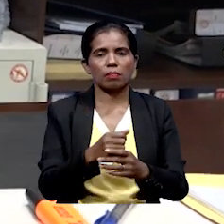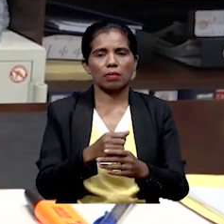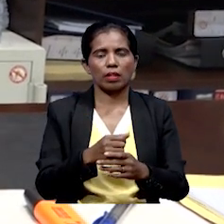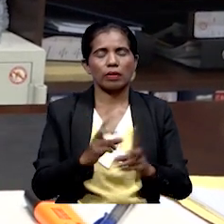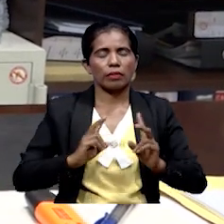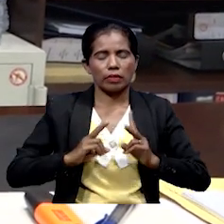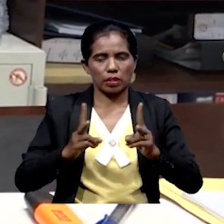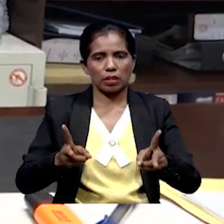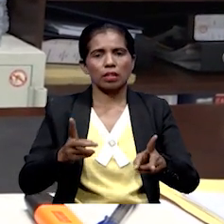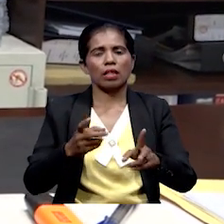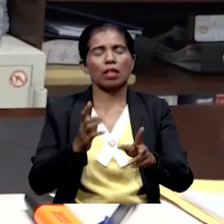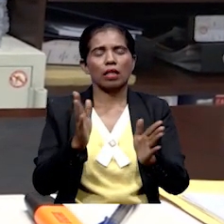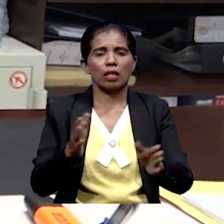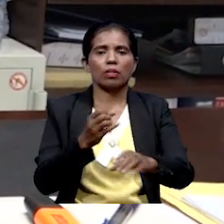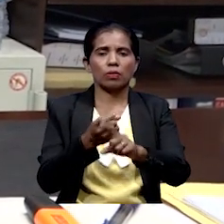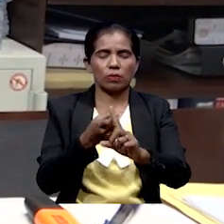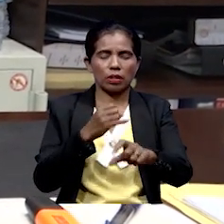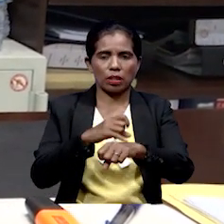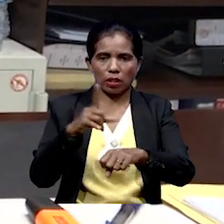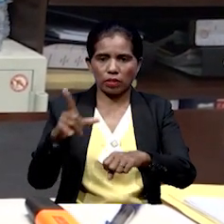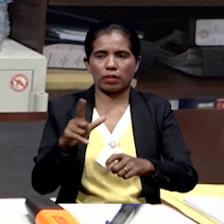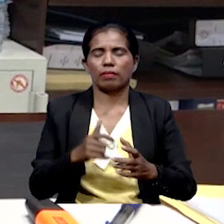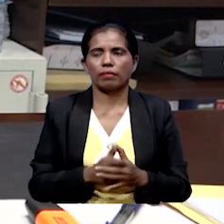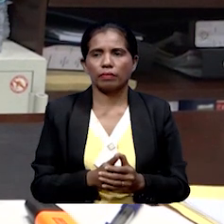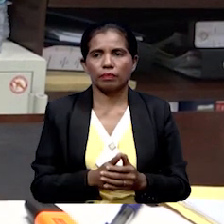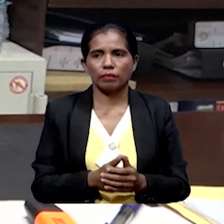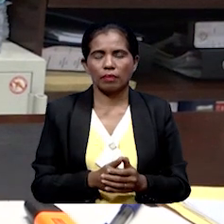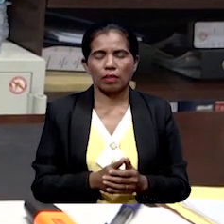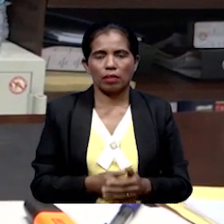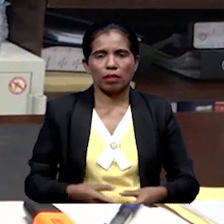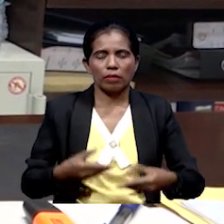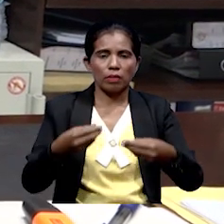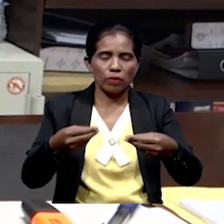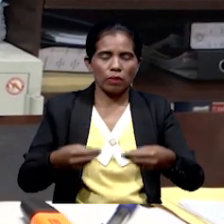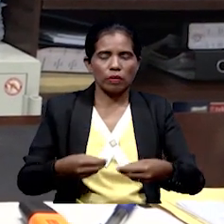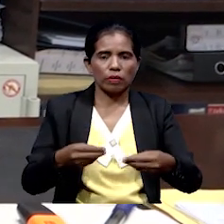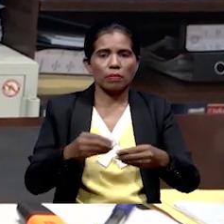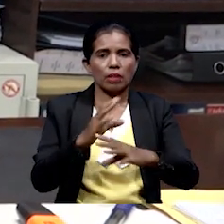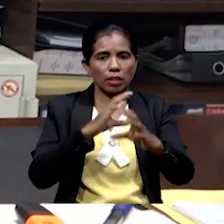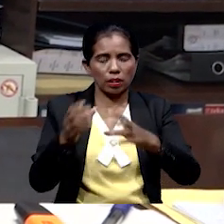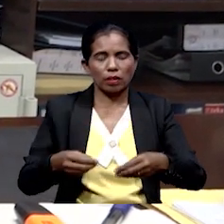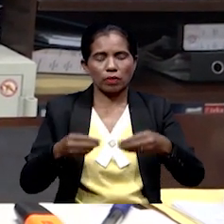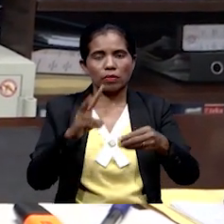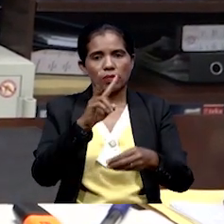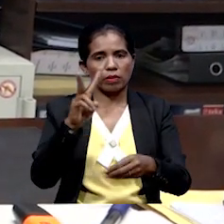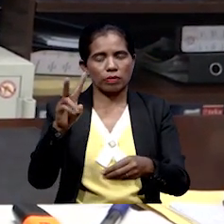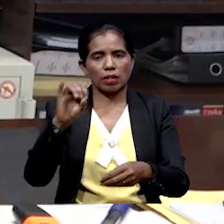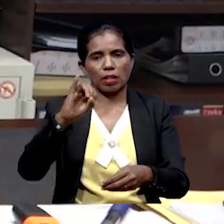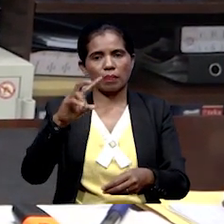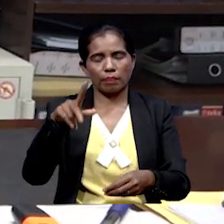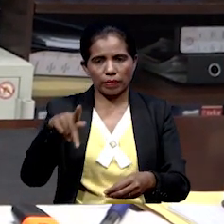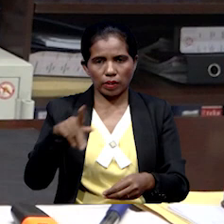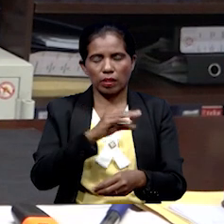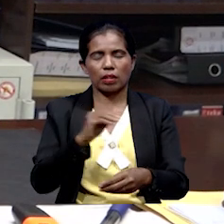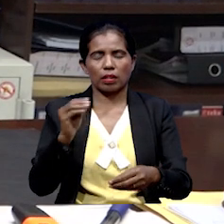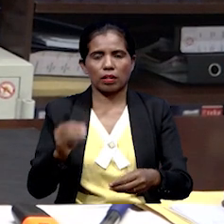Liliu kareta sira neve atribuiwa iha VVIP neve VVIP ne ihalo agrupamento